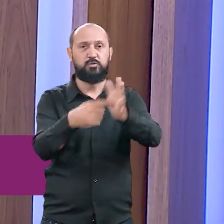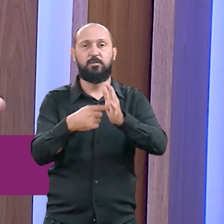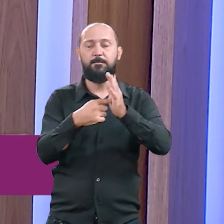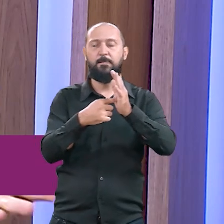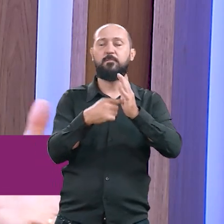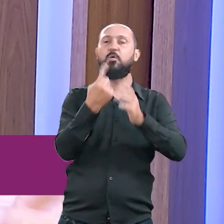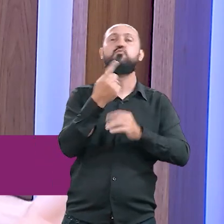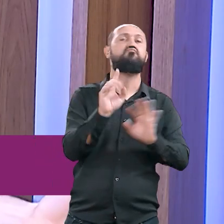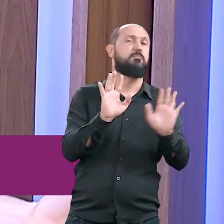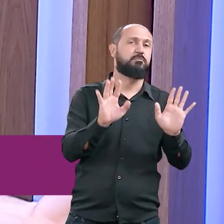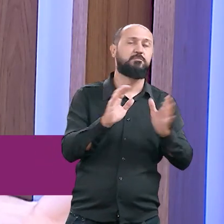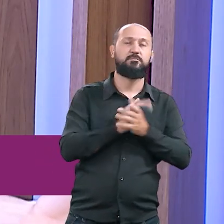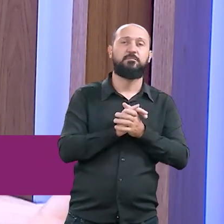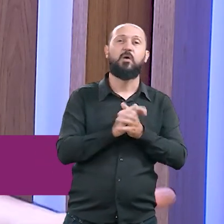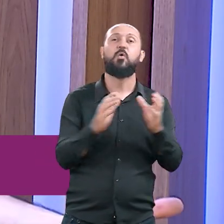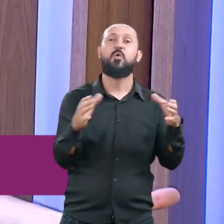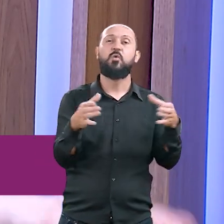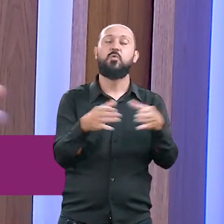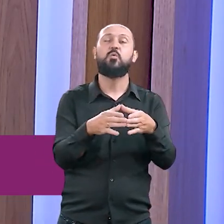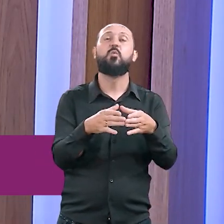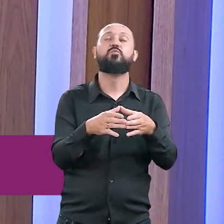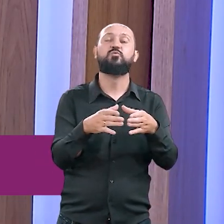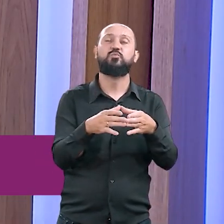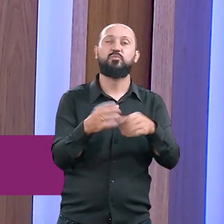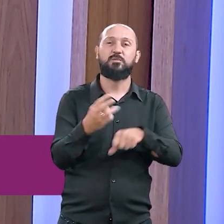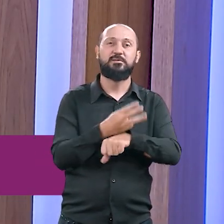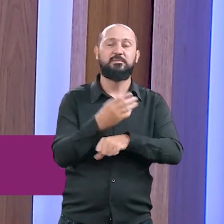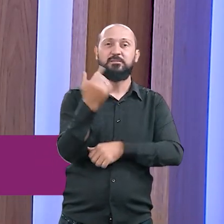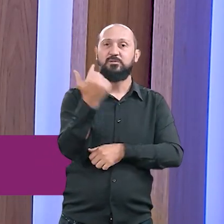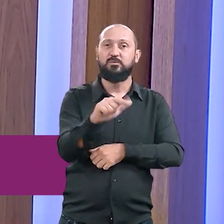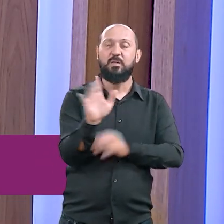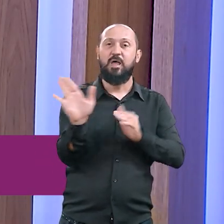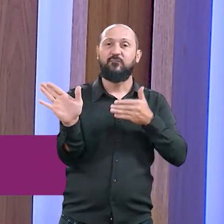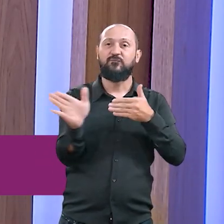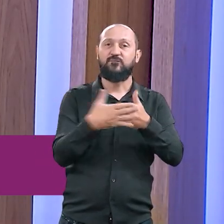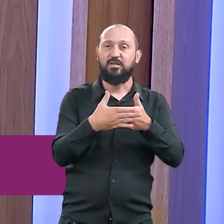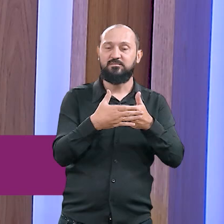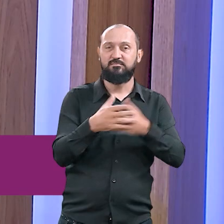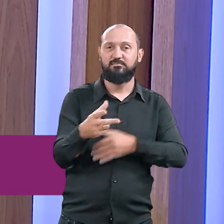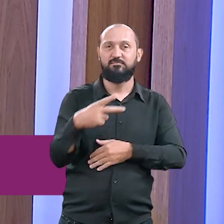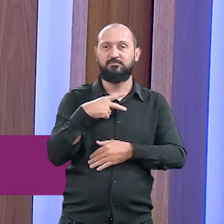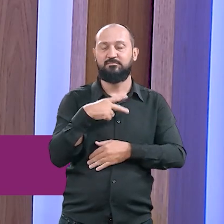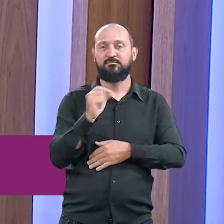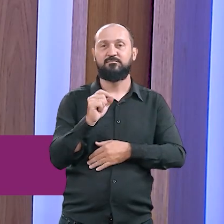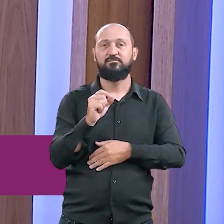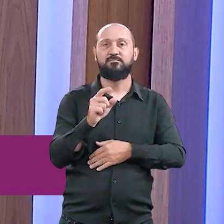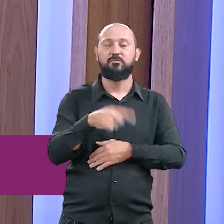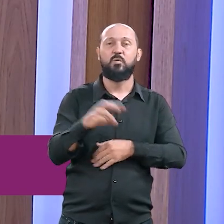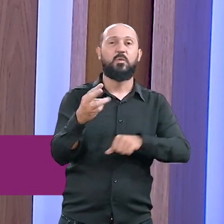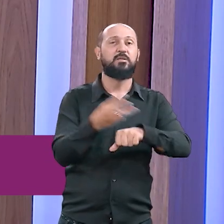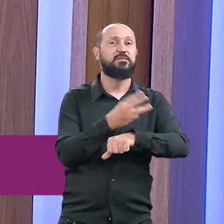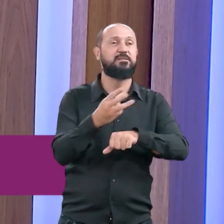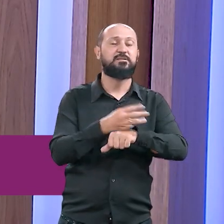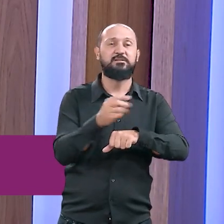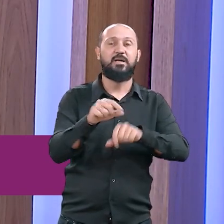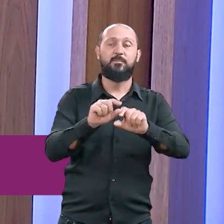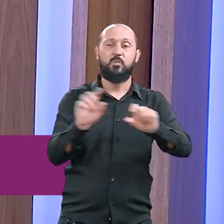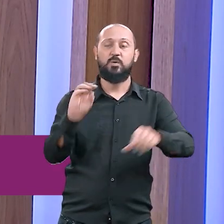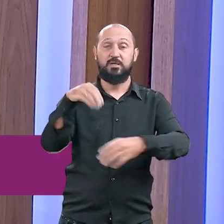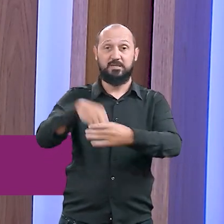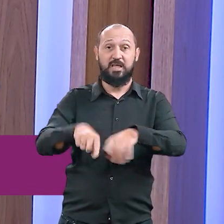exemplo? Eu gosto de falar assim, eu acho que tanto a chegada da internet, quase 30 anos atrás, quanto a chegada da inteligência artificial